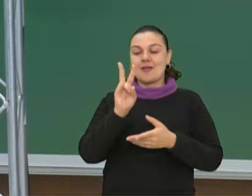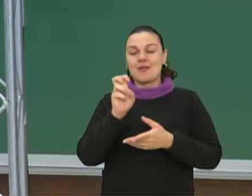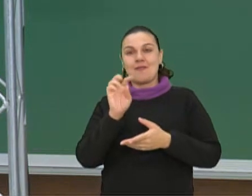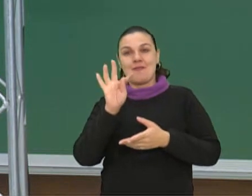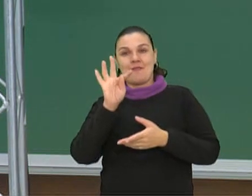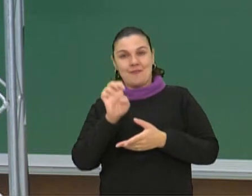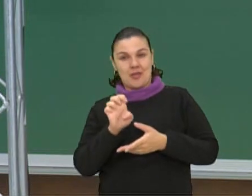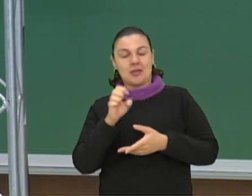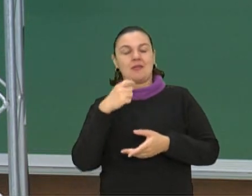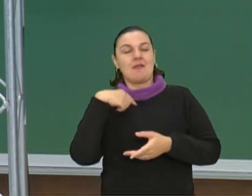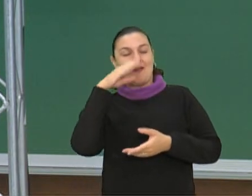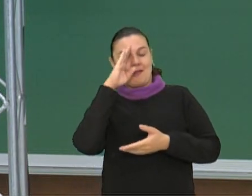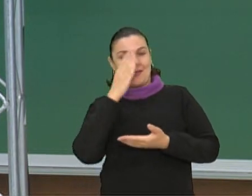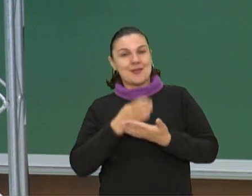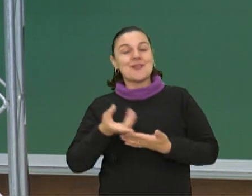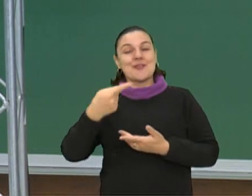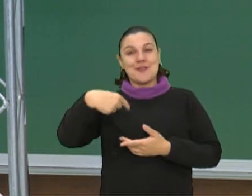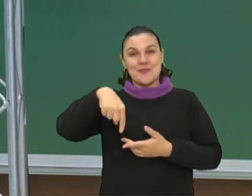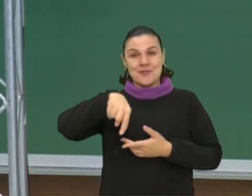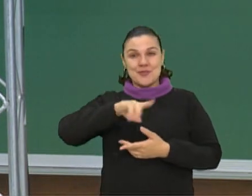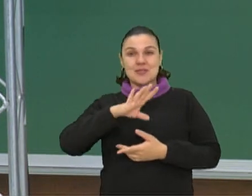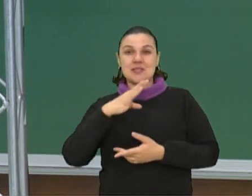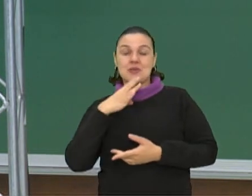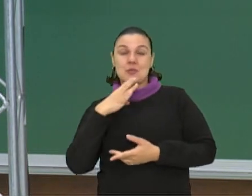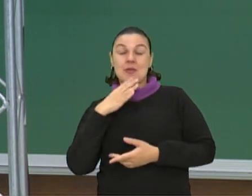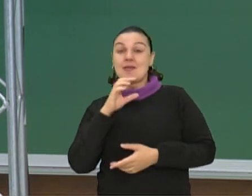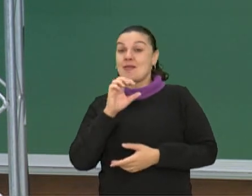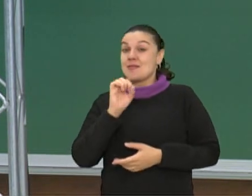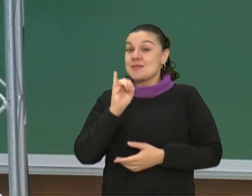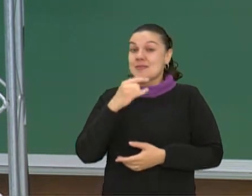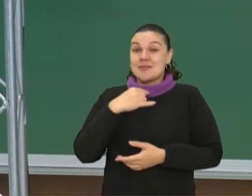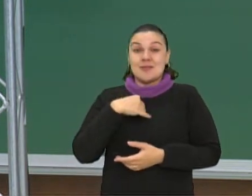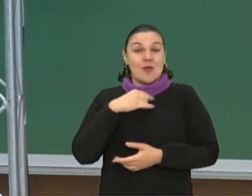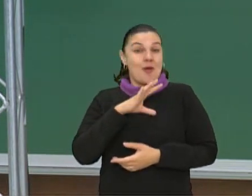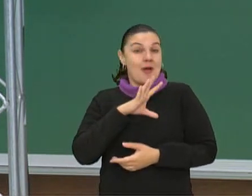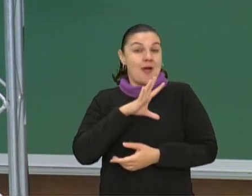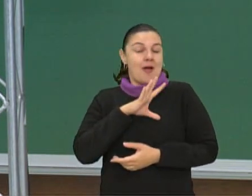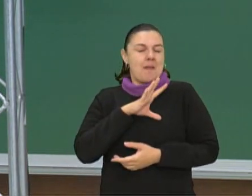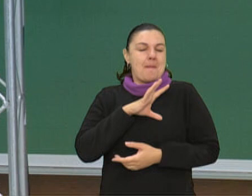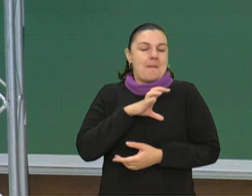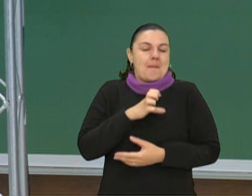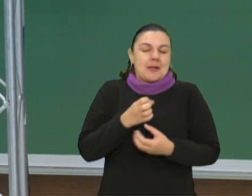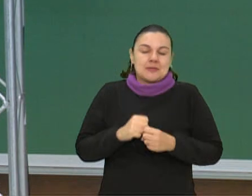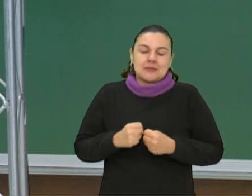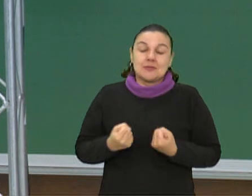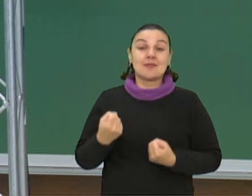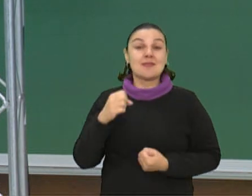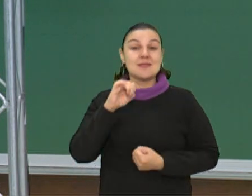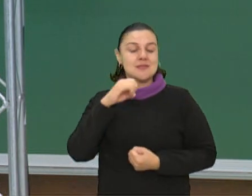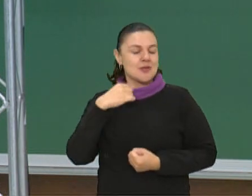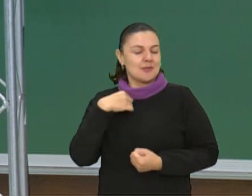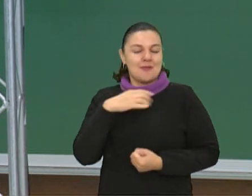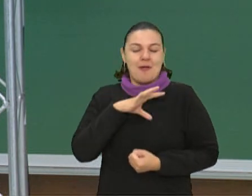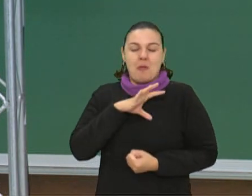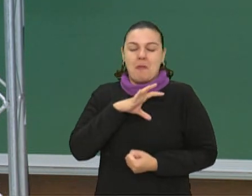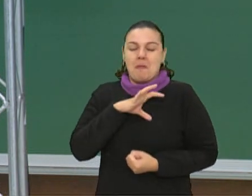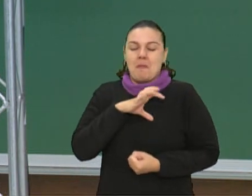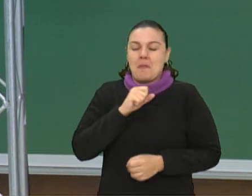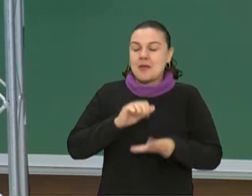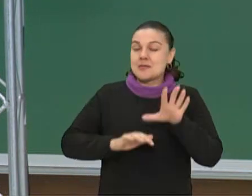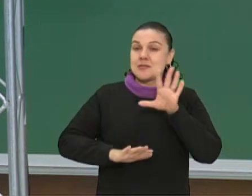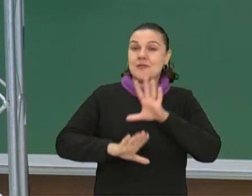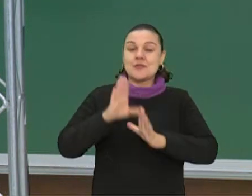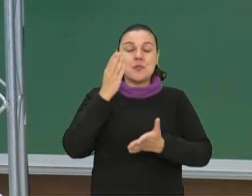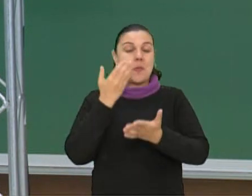Sangalo, que eu acredito que vocês também conheçam, Se Eu Não Te Amasse Tanto Assim. Se eu não te amasse tanto assim, talvez perdesse